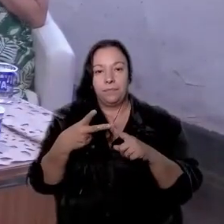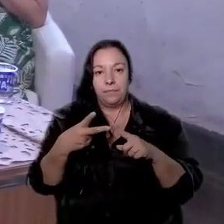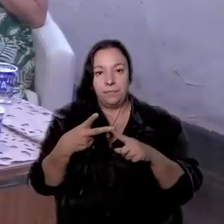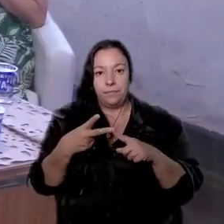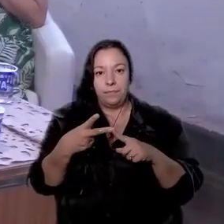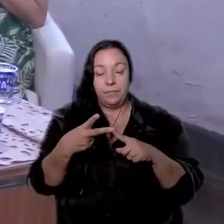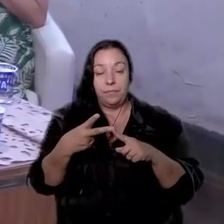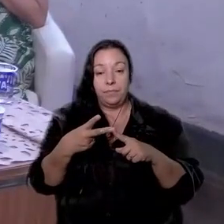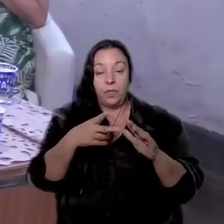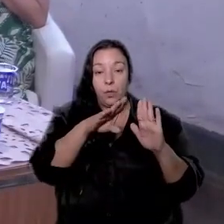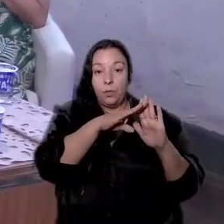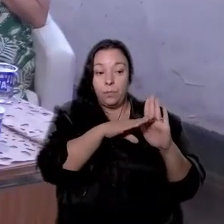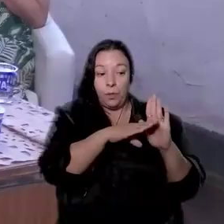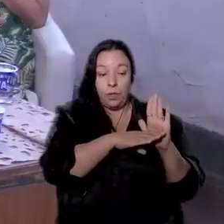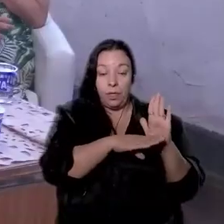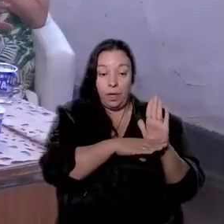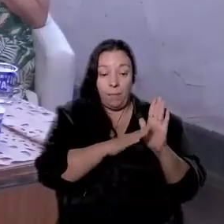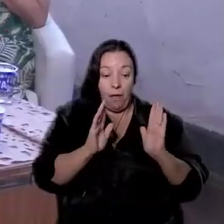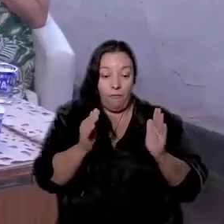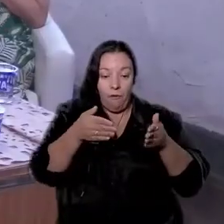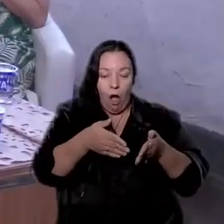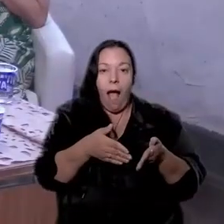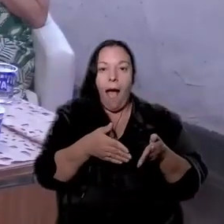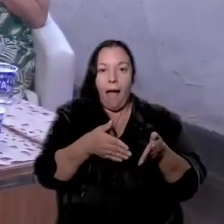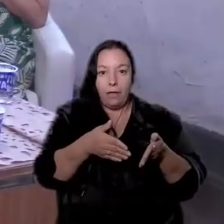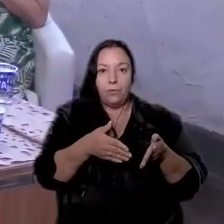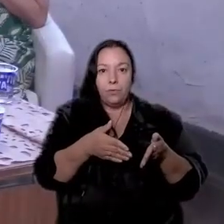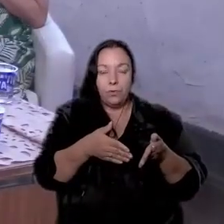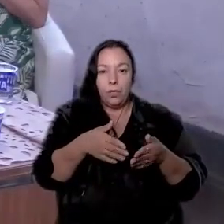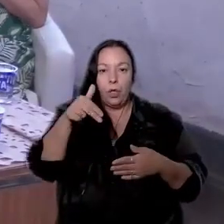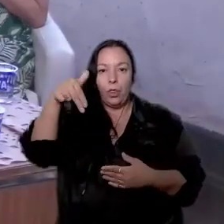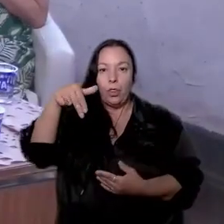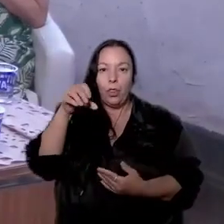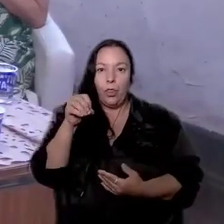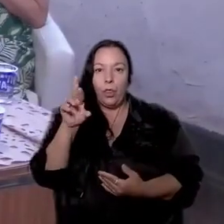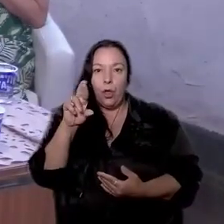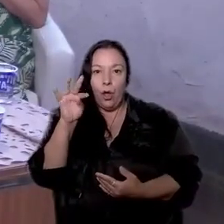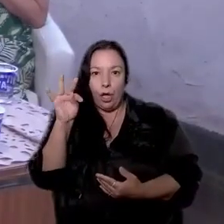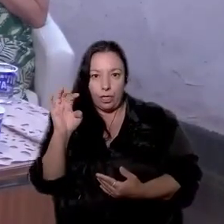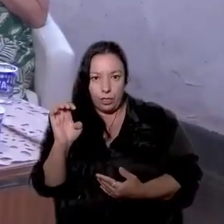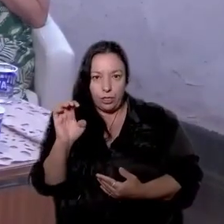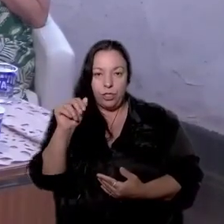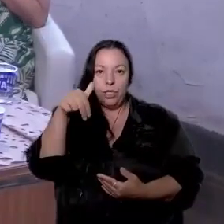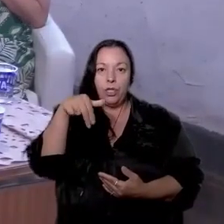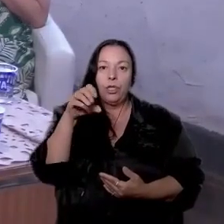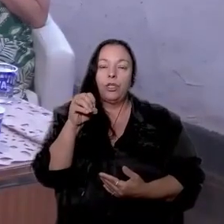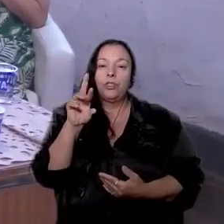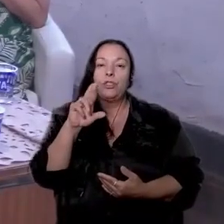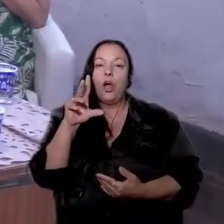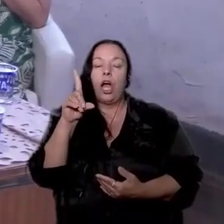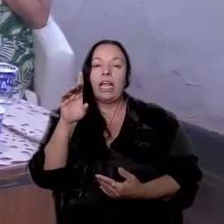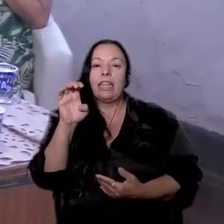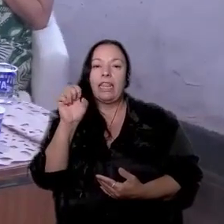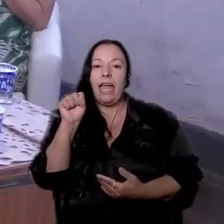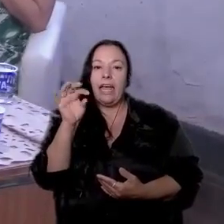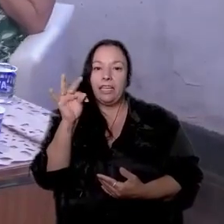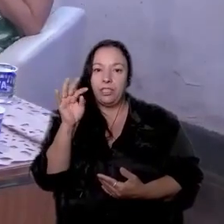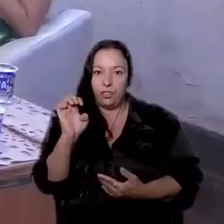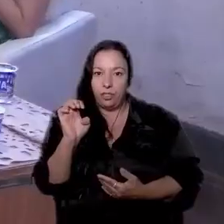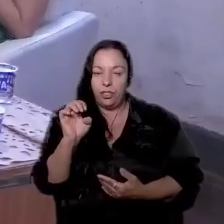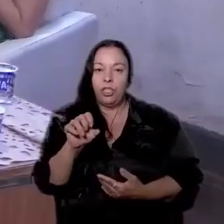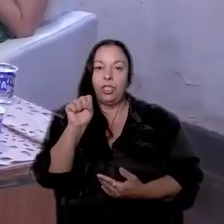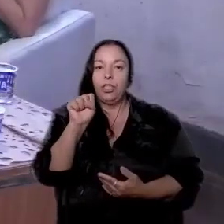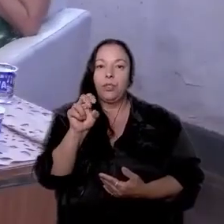embora os programas estejam mais focados, a maioria deles, no Norte, Nordeste e Centro-Oeste do país, por conta